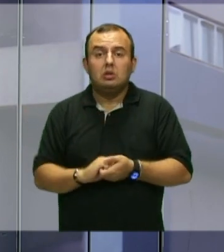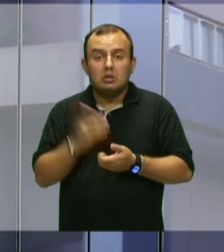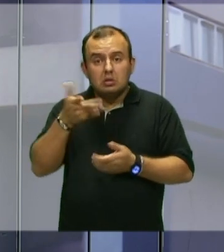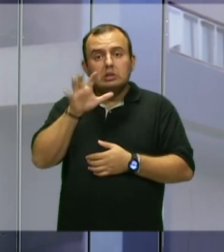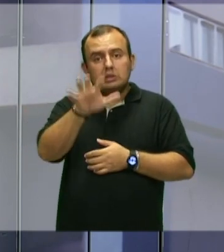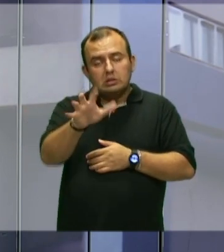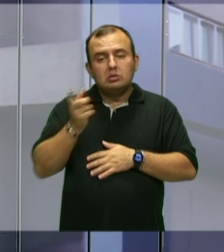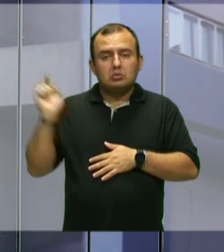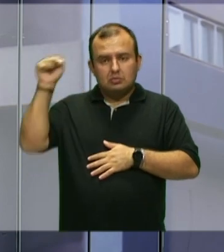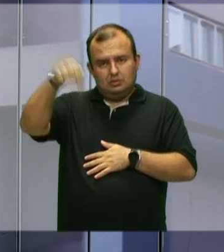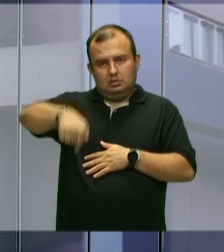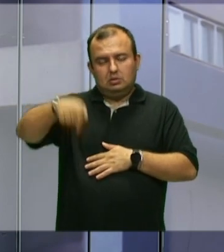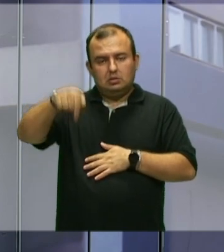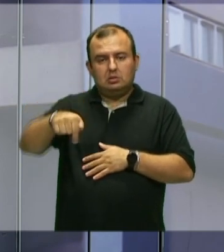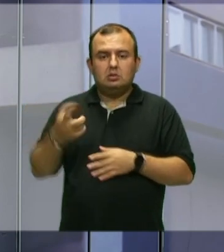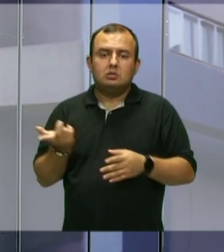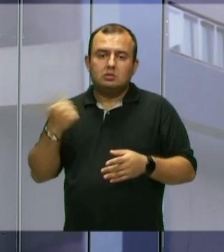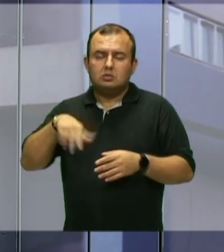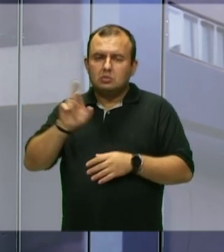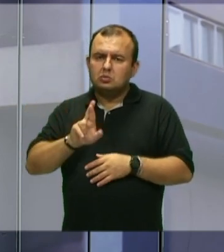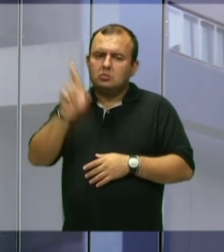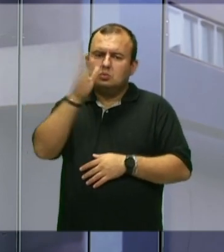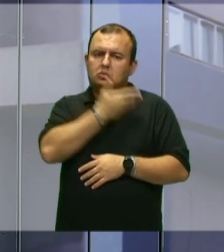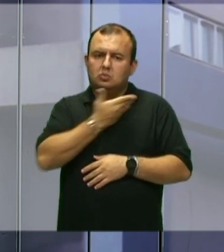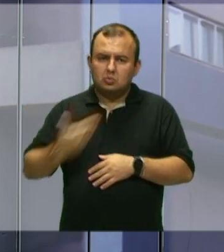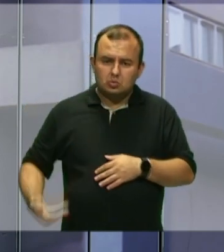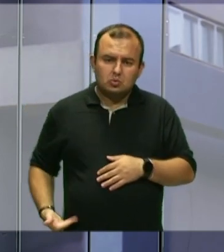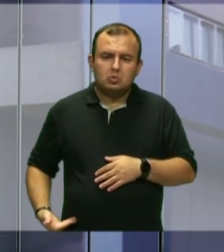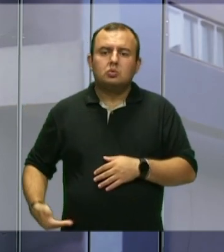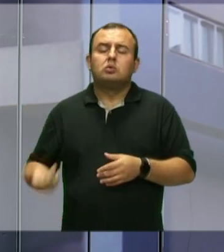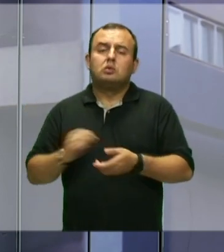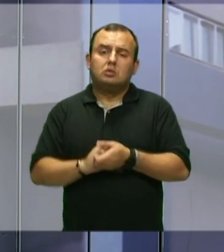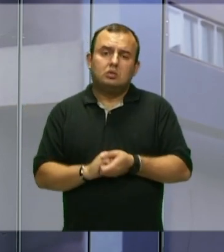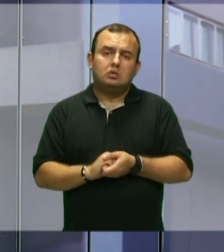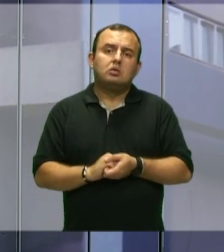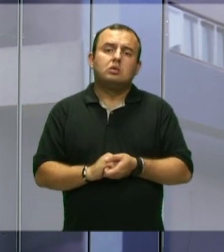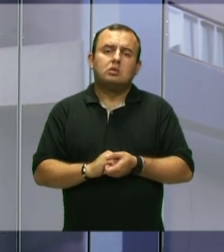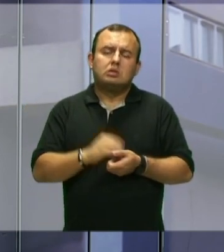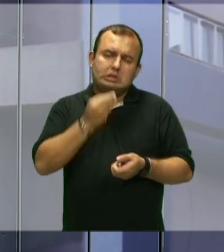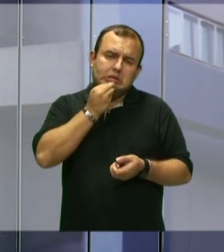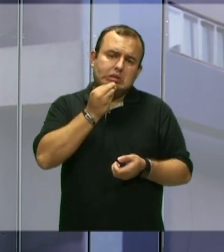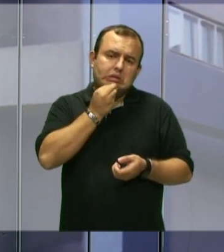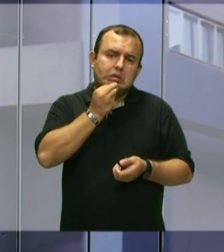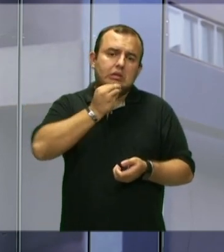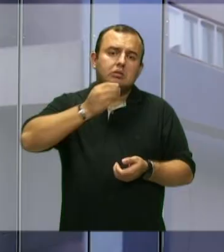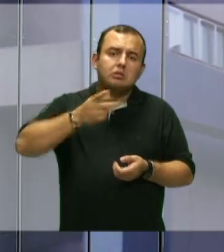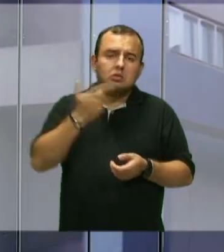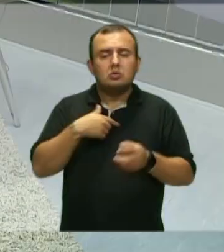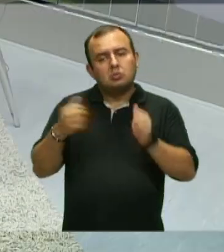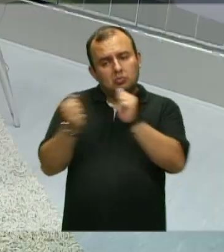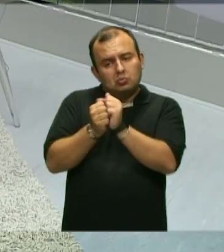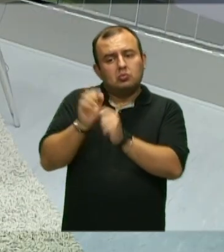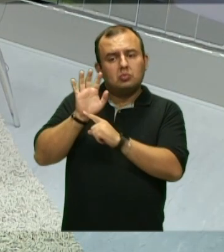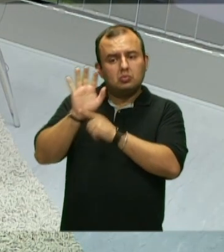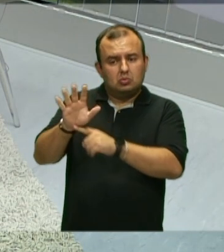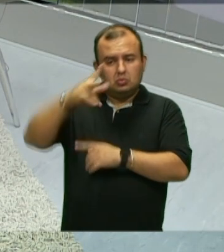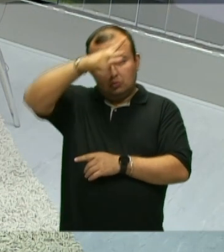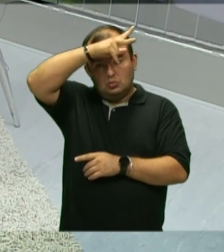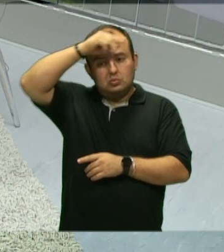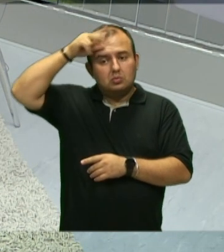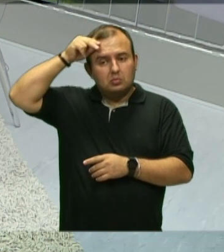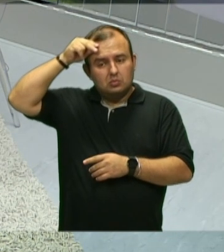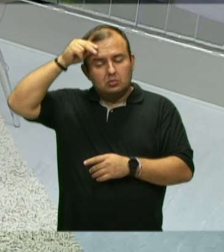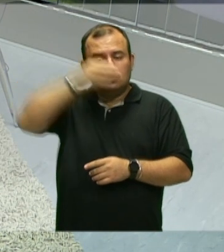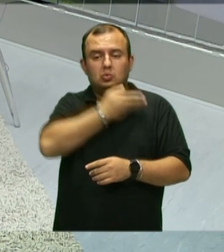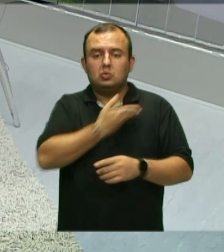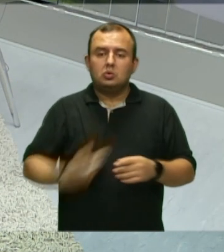sentido que eu vim para cá. A gente faz a liderança de governo, evidentemente que estamos do lado do governo, mas